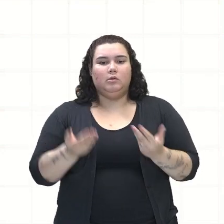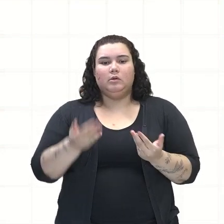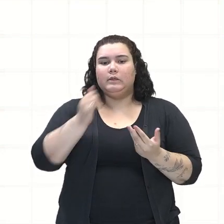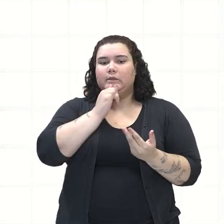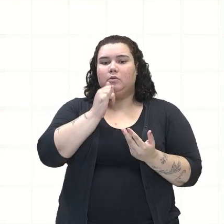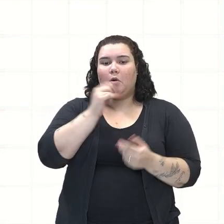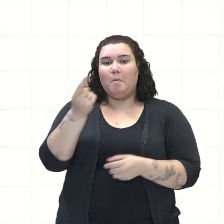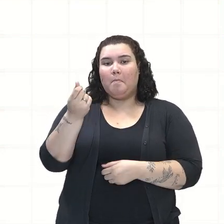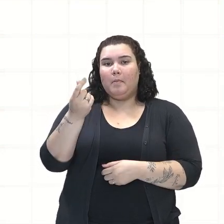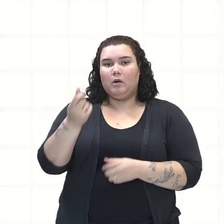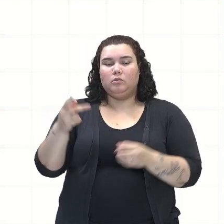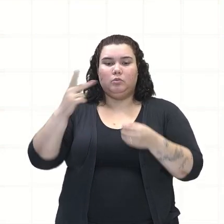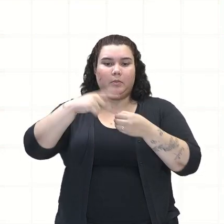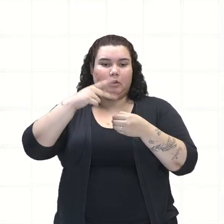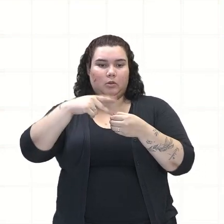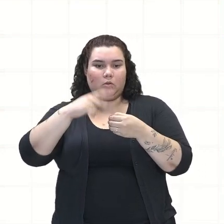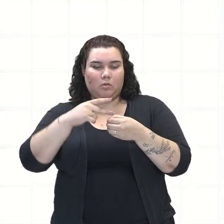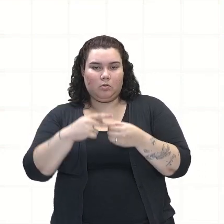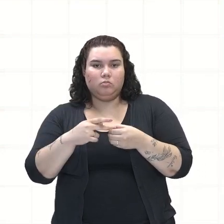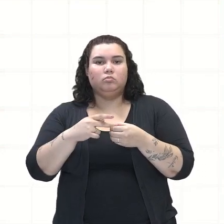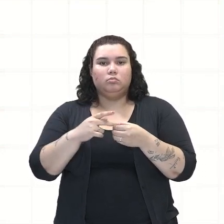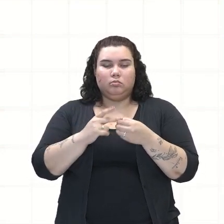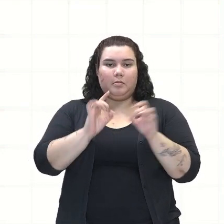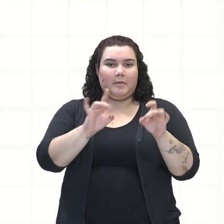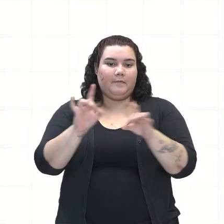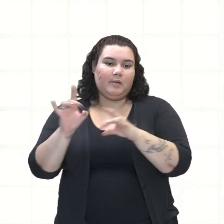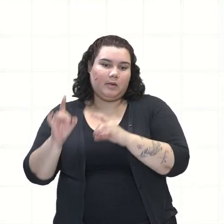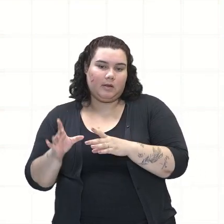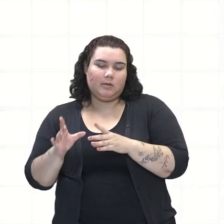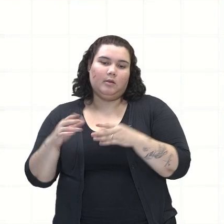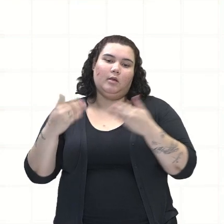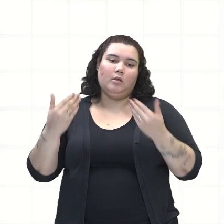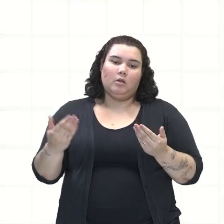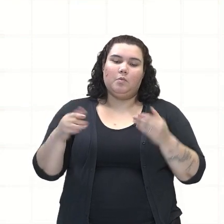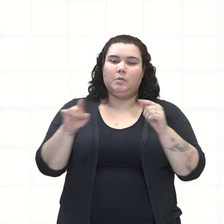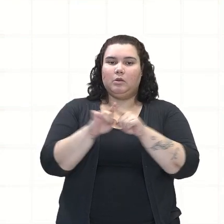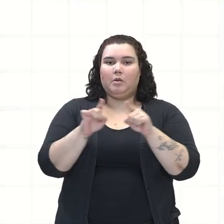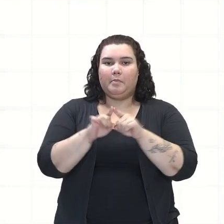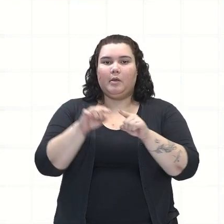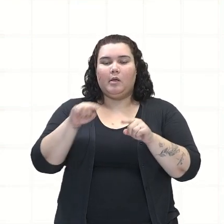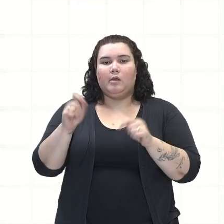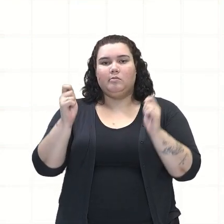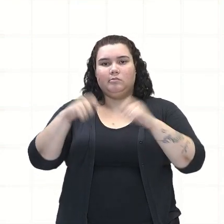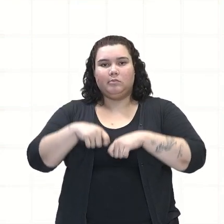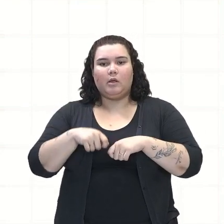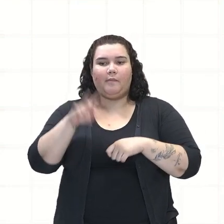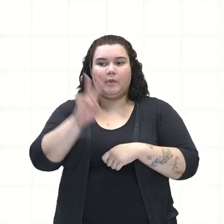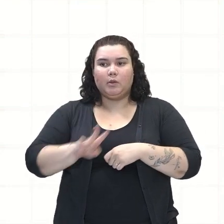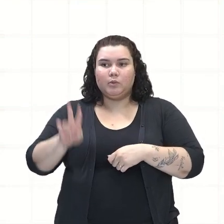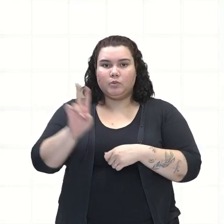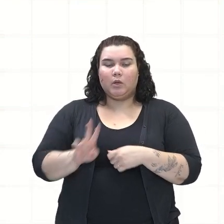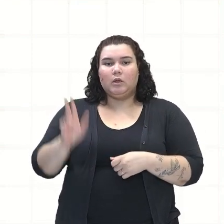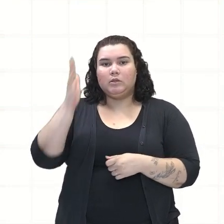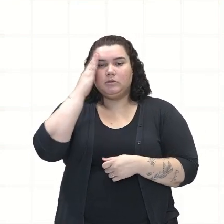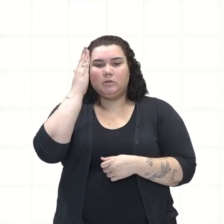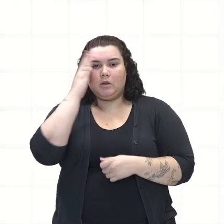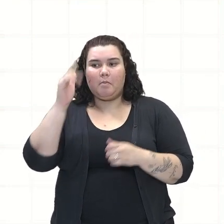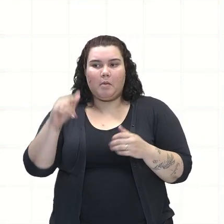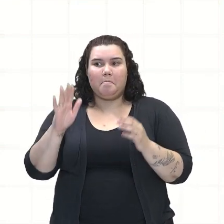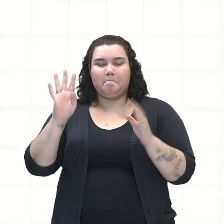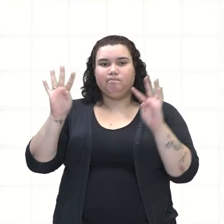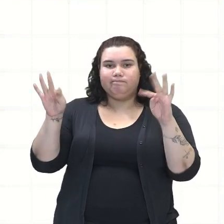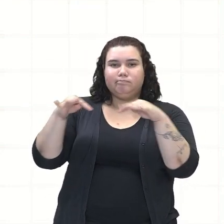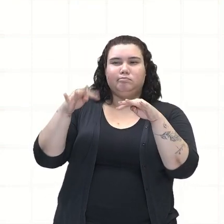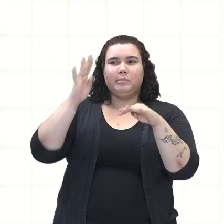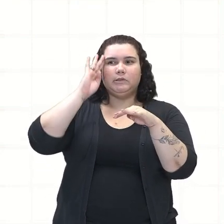o preço do petróleo no cenário internacional. E isso, obviamente, dá para a Venezuela um lugar de destaque